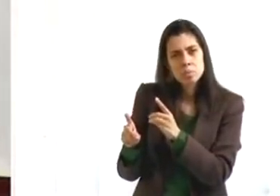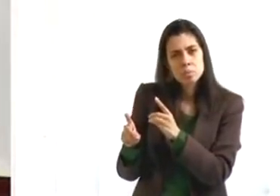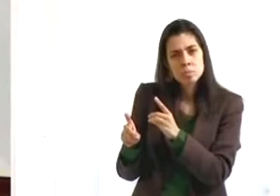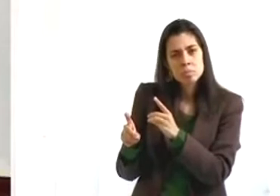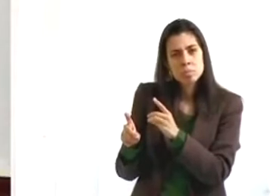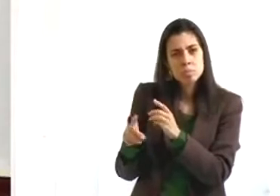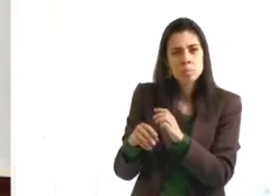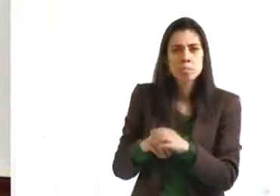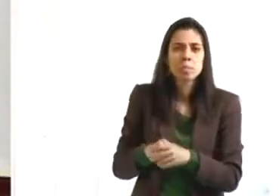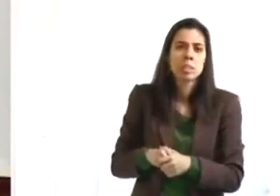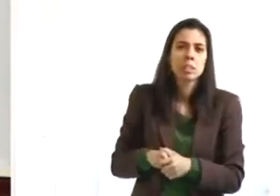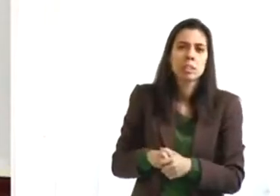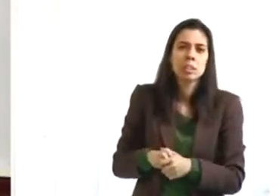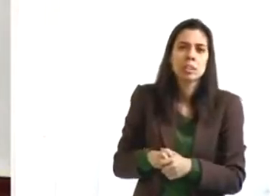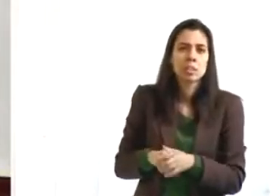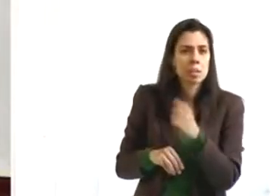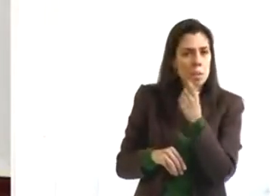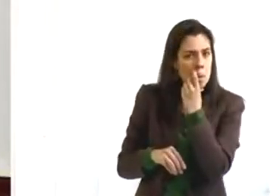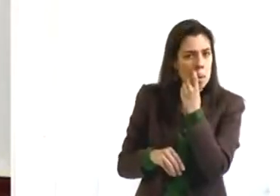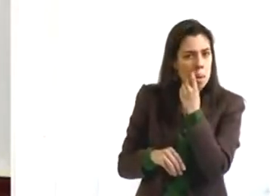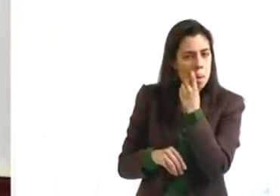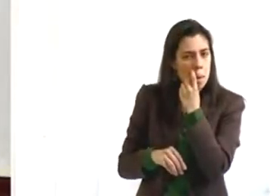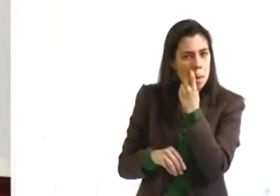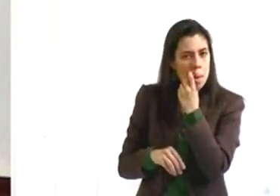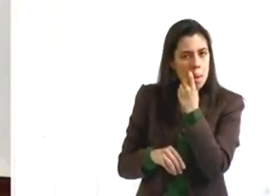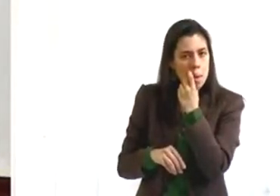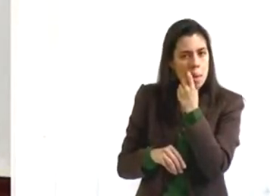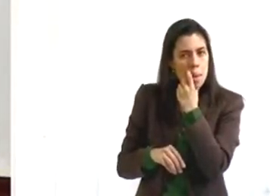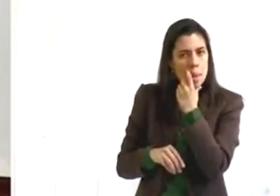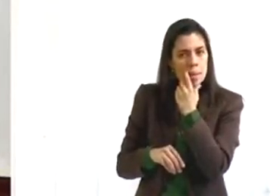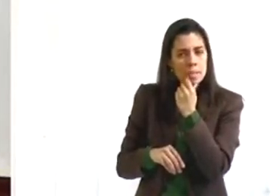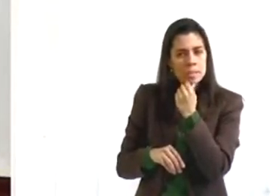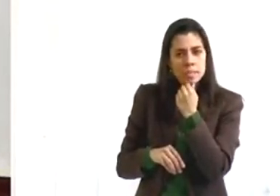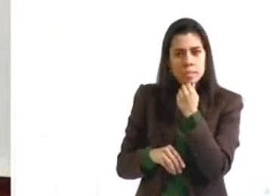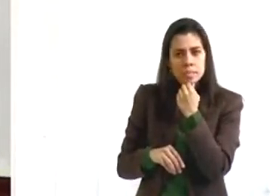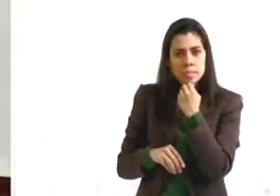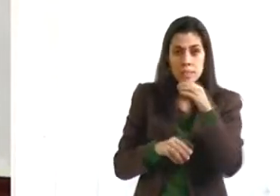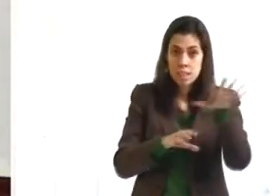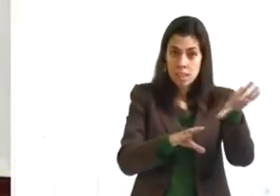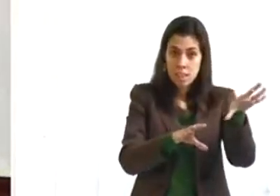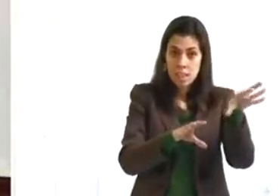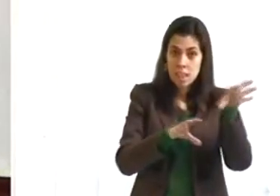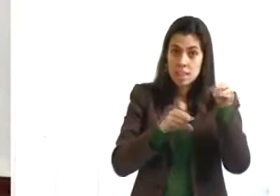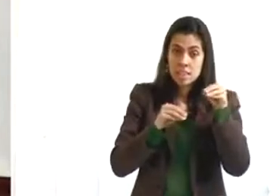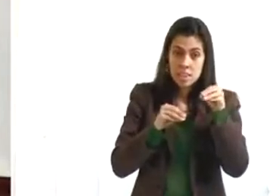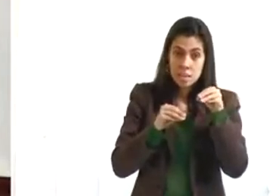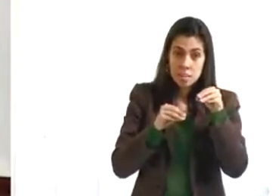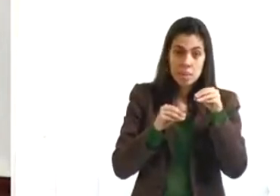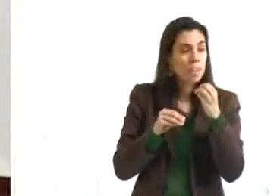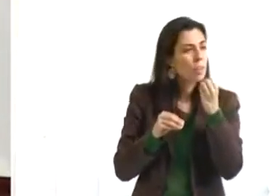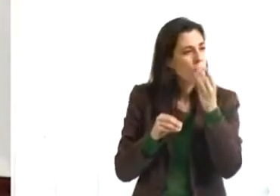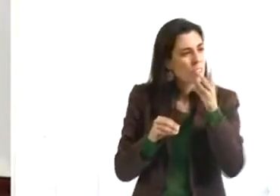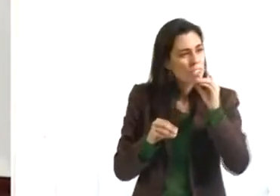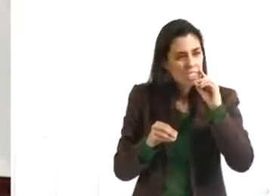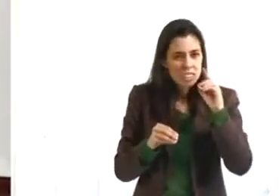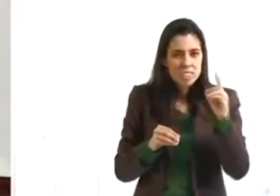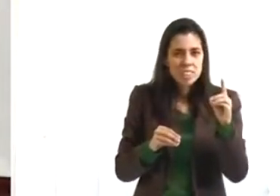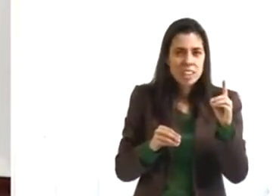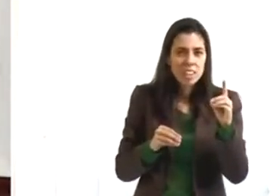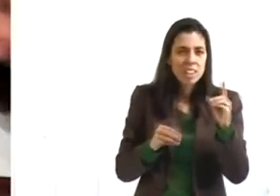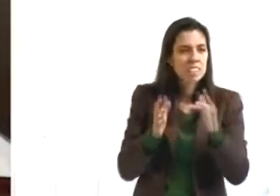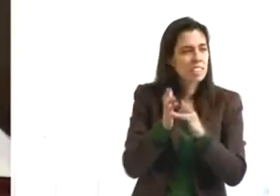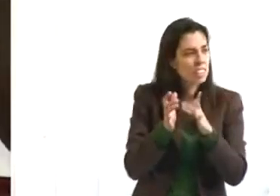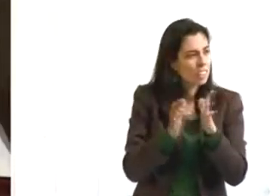farol fechar e a pessoa for te entregar alguma coisa, você talvez receba o que ela está entregando, mas você diga para ela: bom dia, Jesus